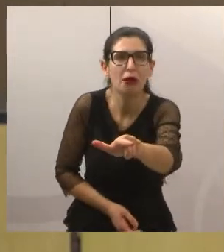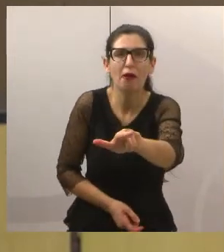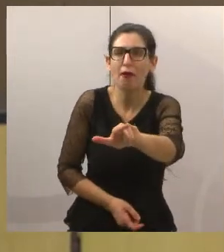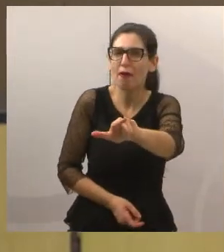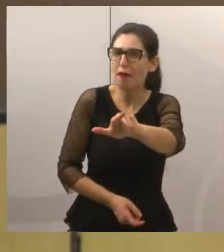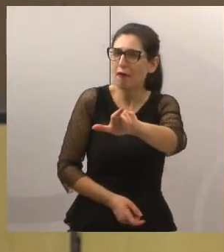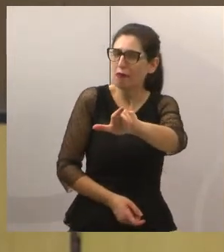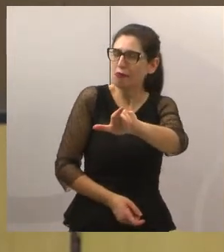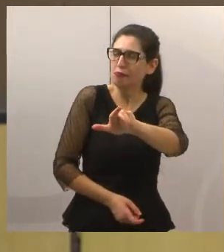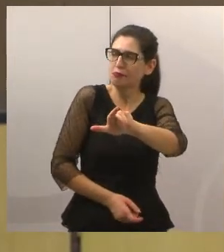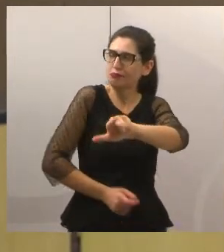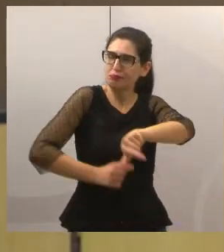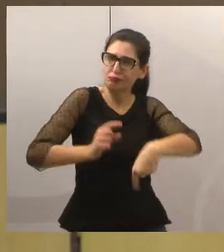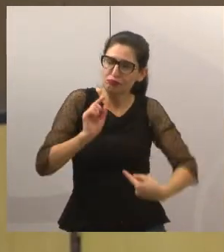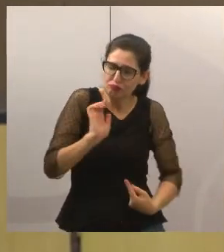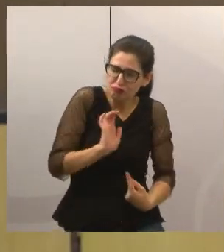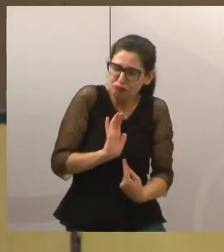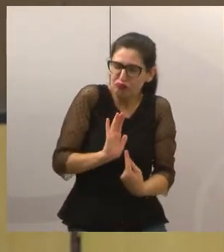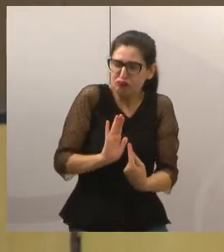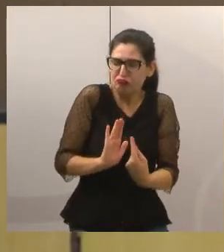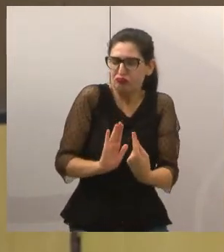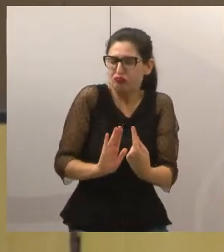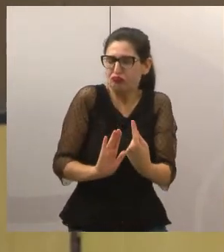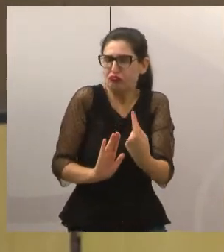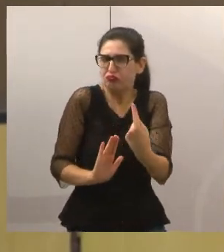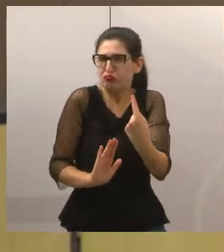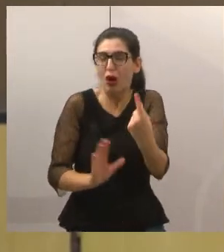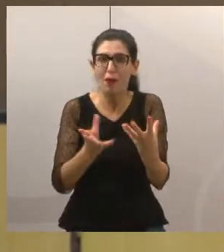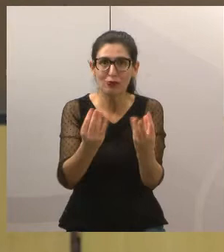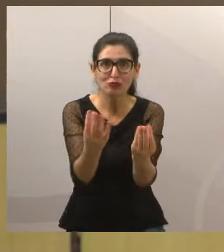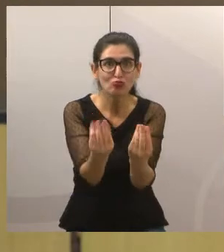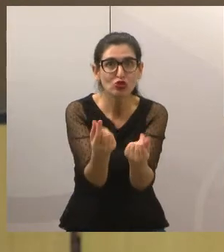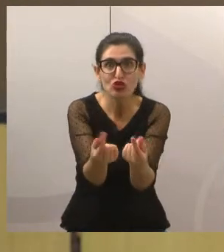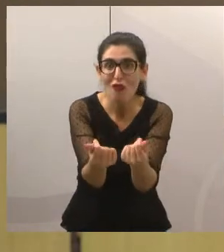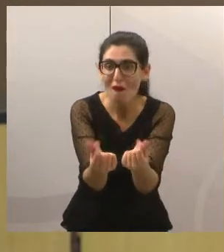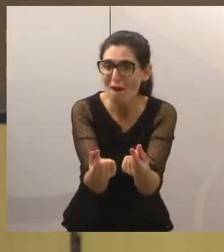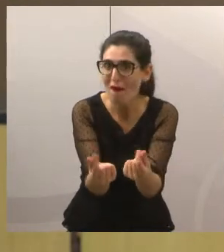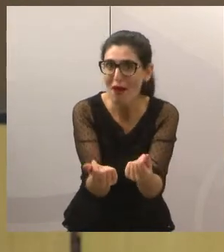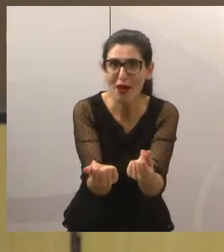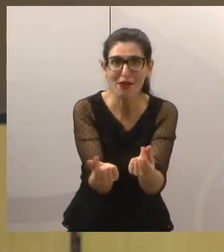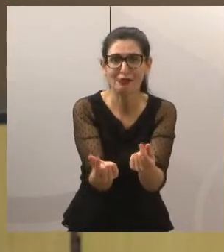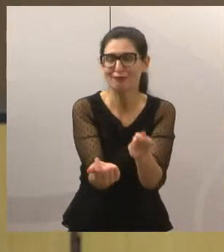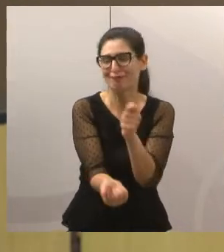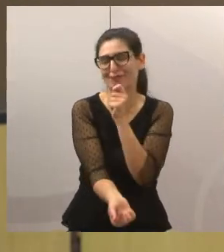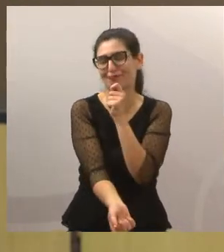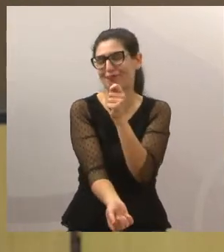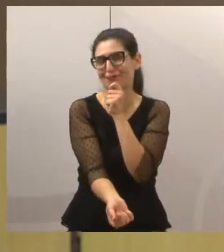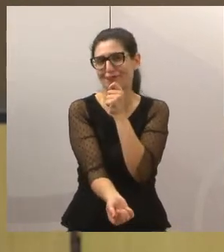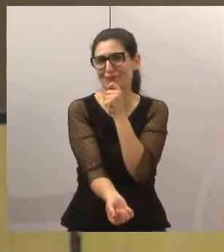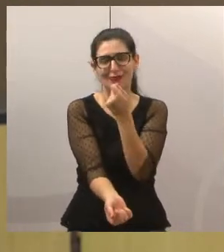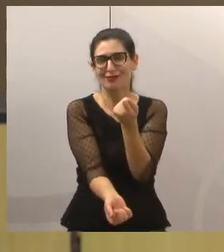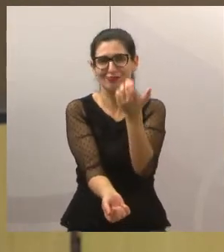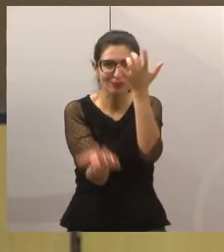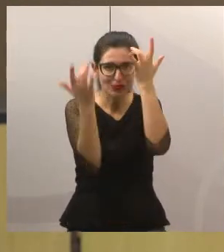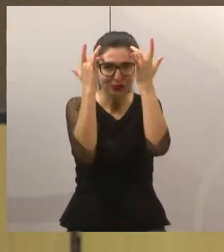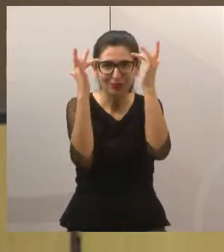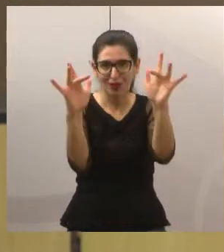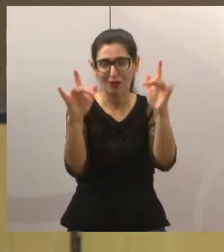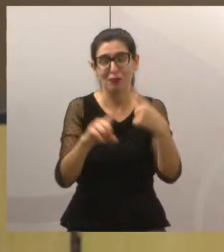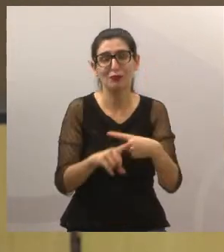um aumento significante para a gente sentir a demanda hoje social do município de